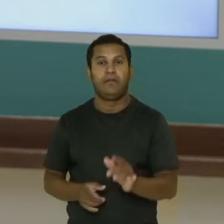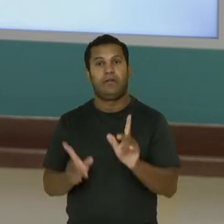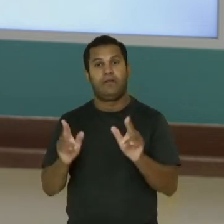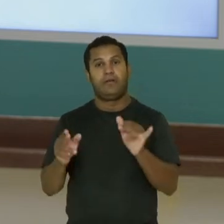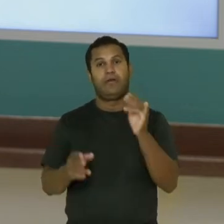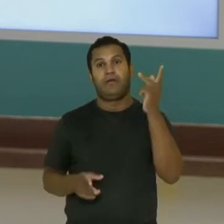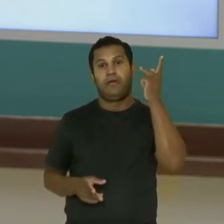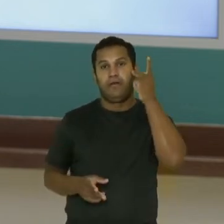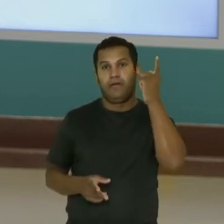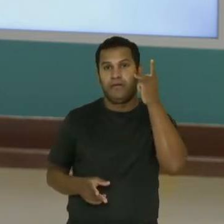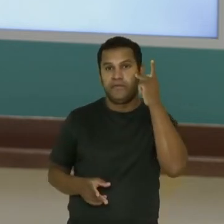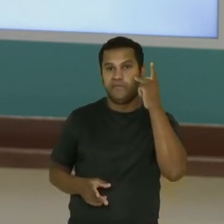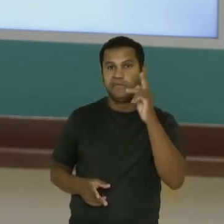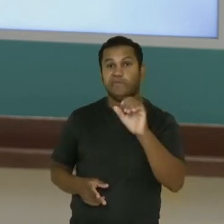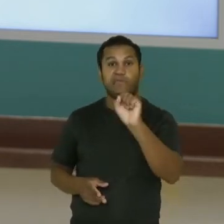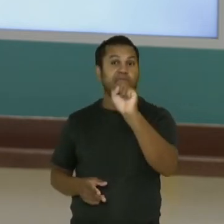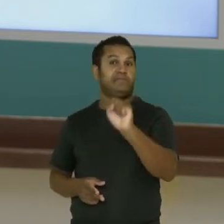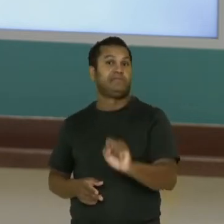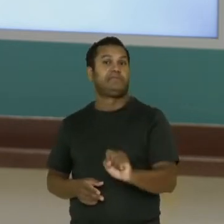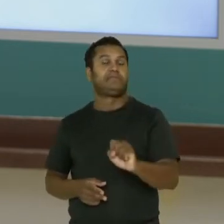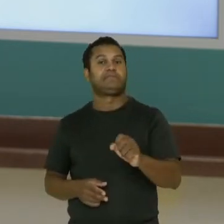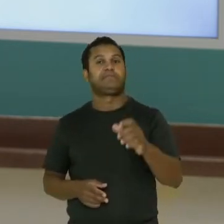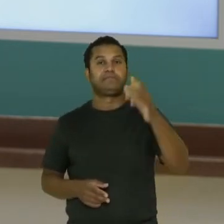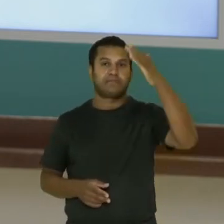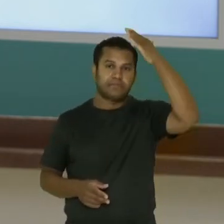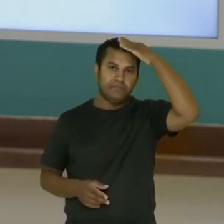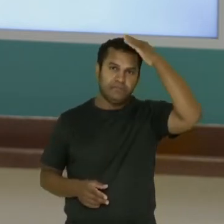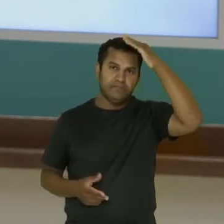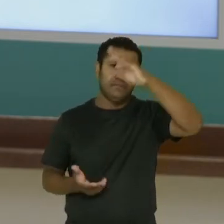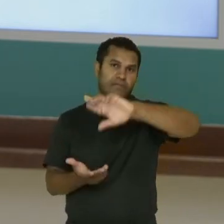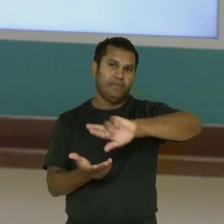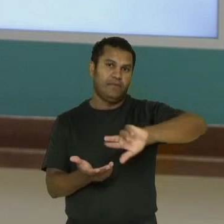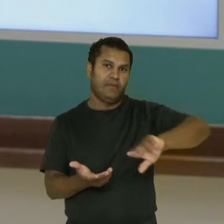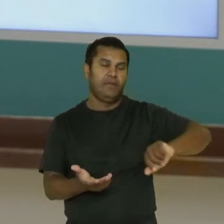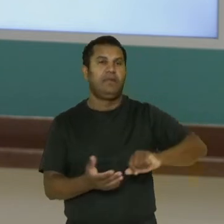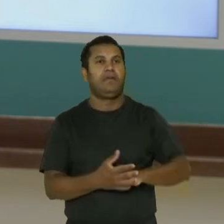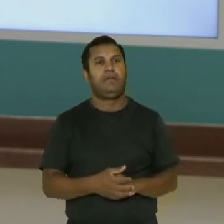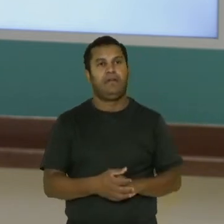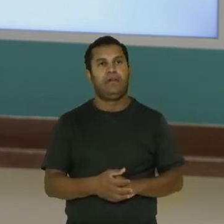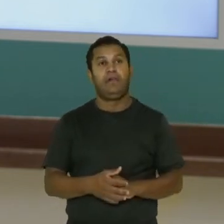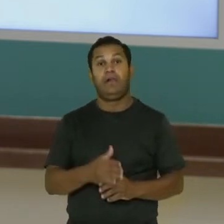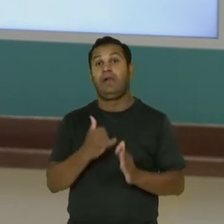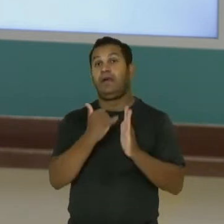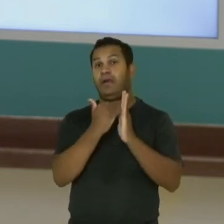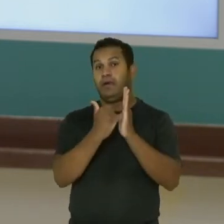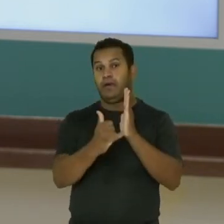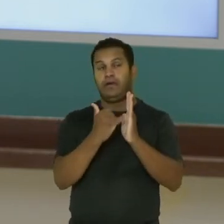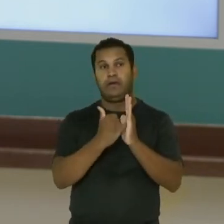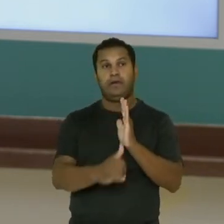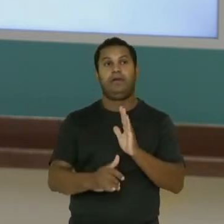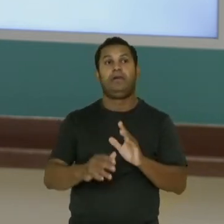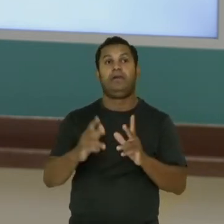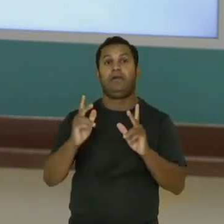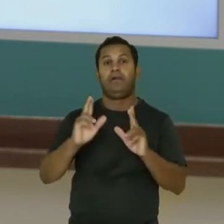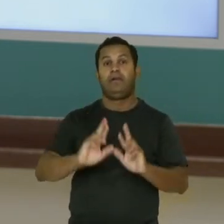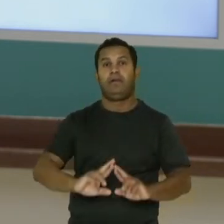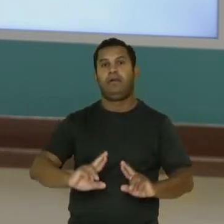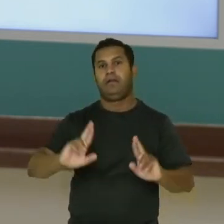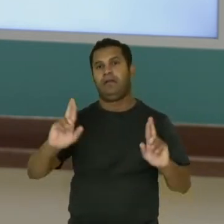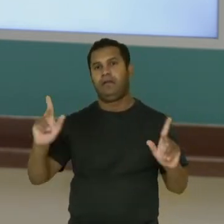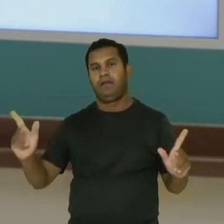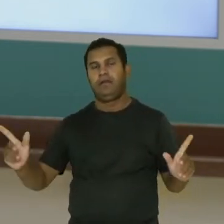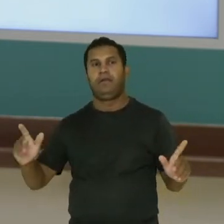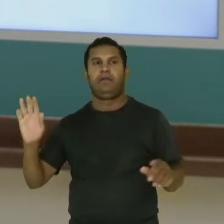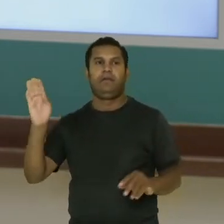Mato Grosso do Sul, Paraná, entre outros, né? Então é mais uma divisão ali que apresenta diferenças no